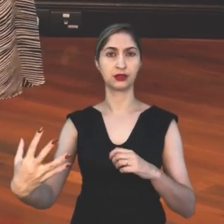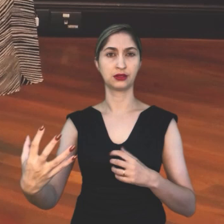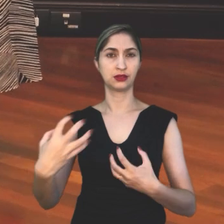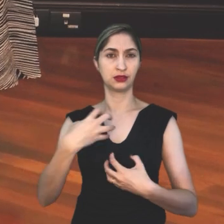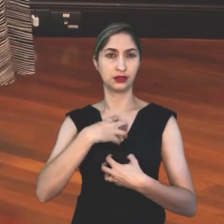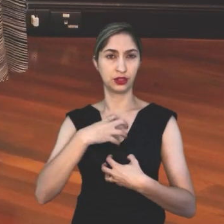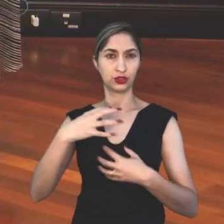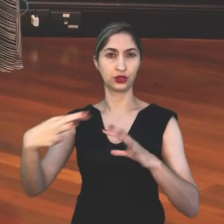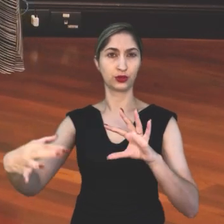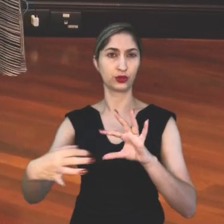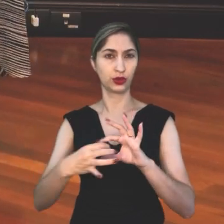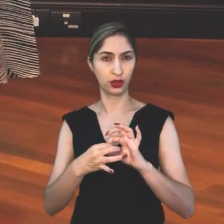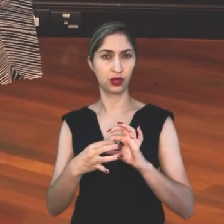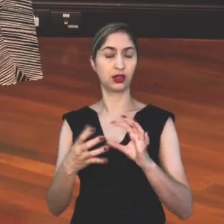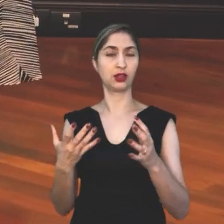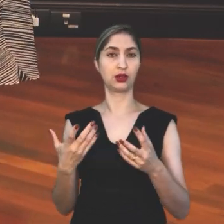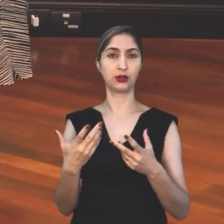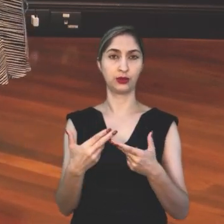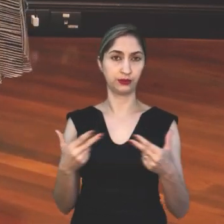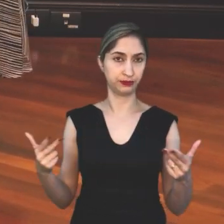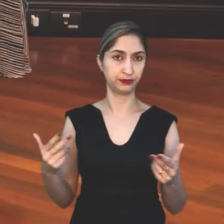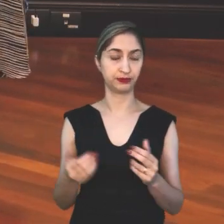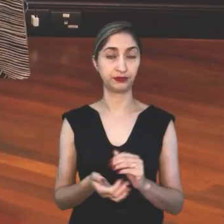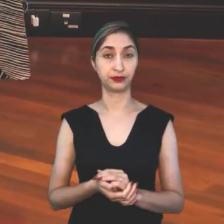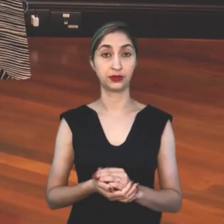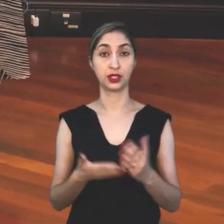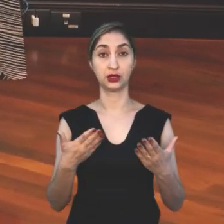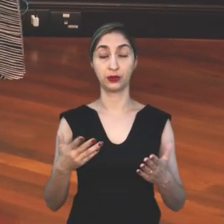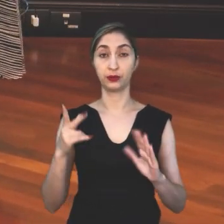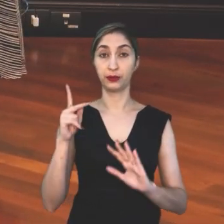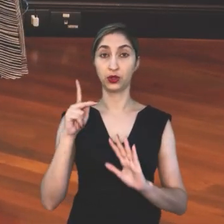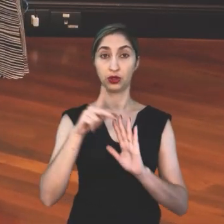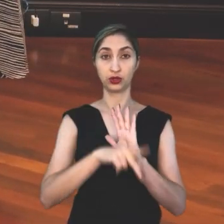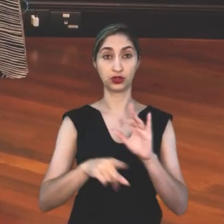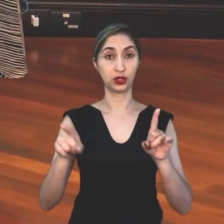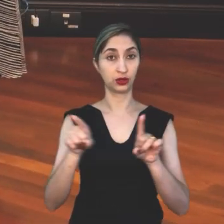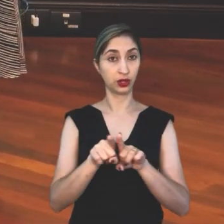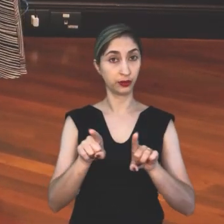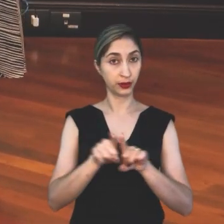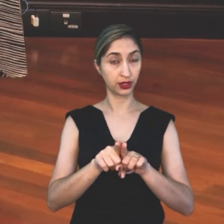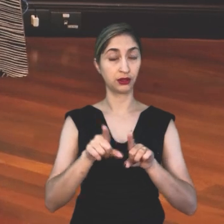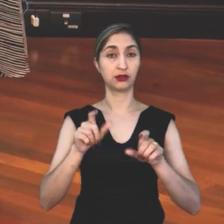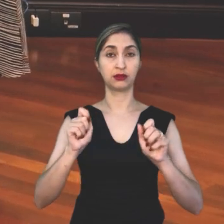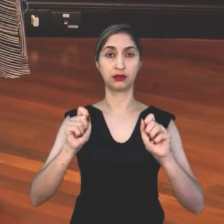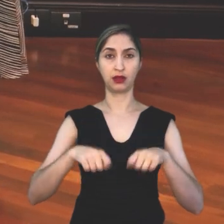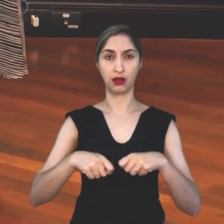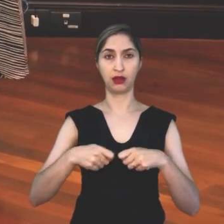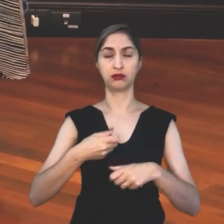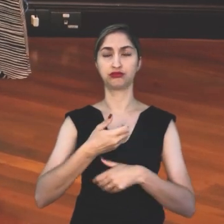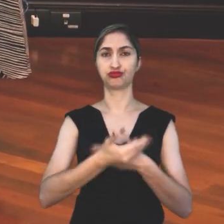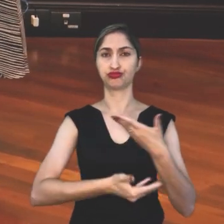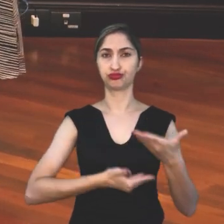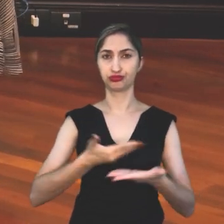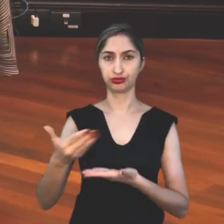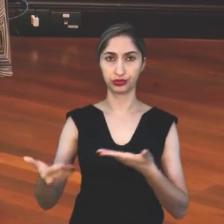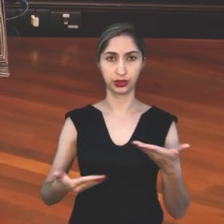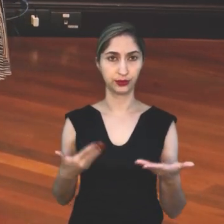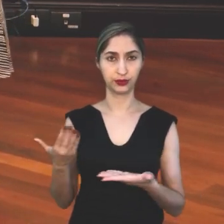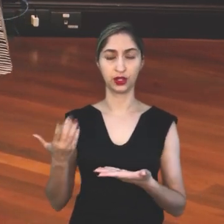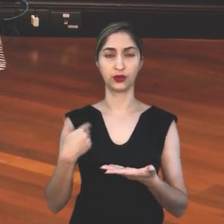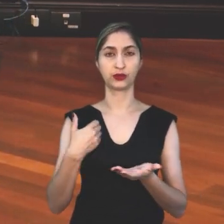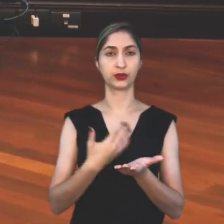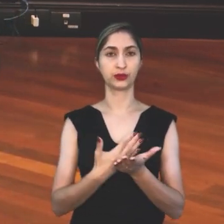para que ela também possa se apropriar, né? Então a gente vai desenvolvendo essa ideia. É um projeto também que